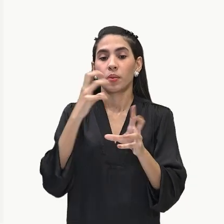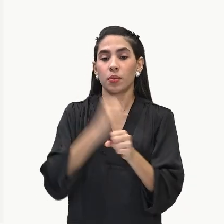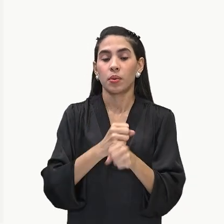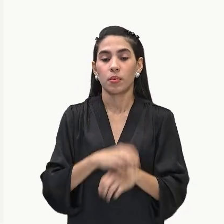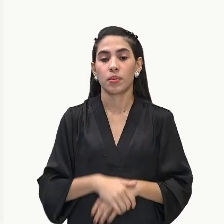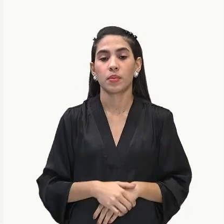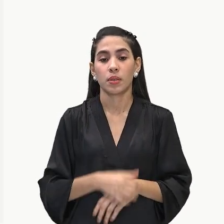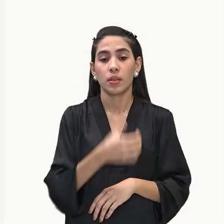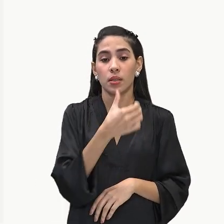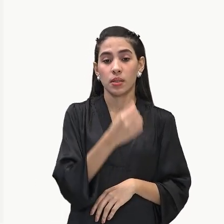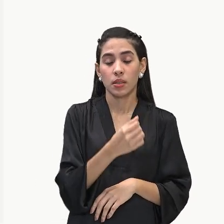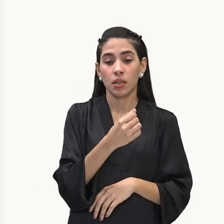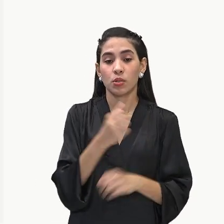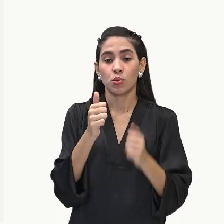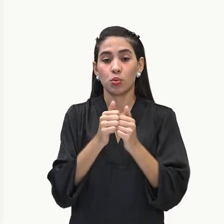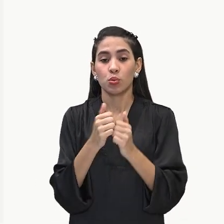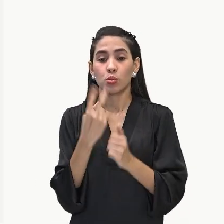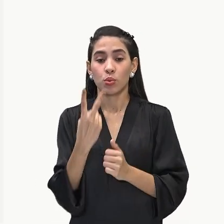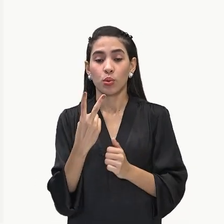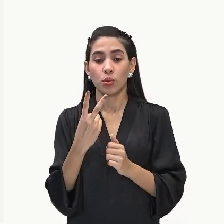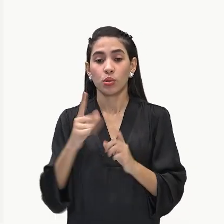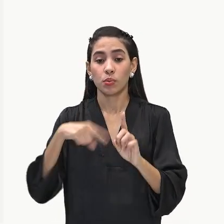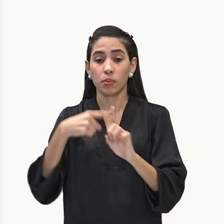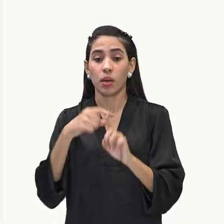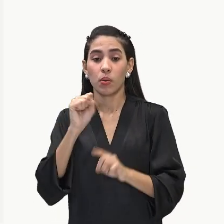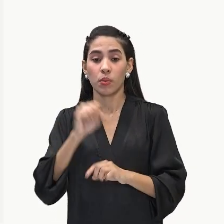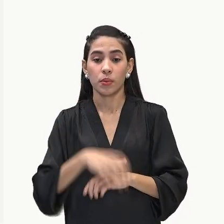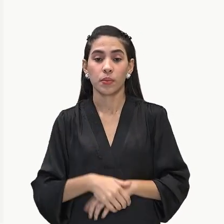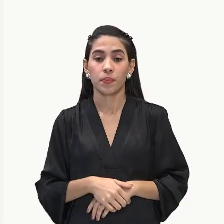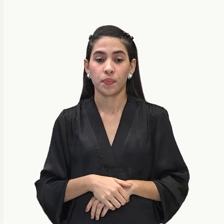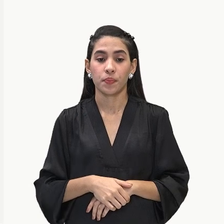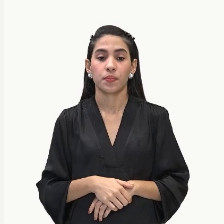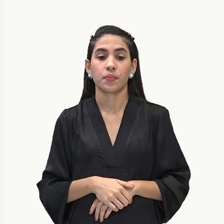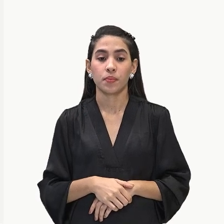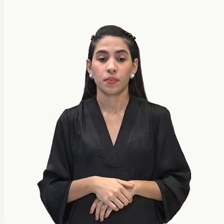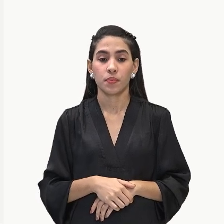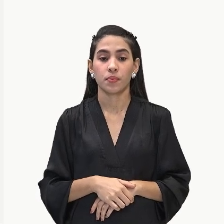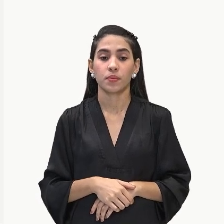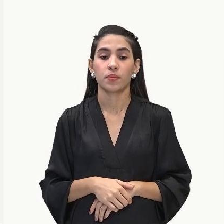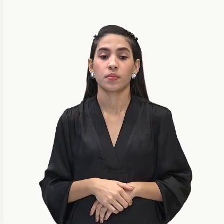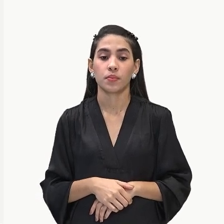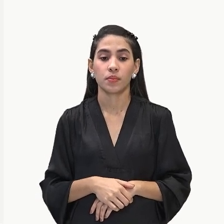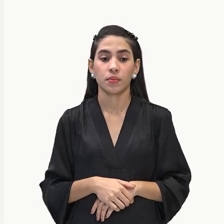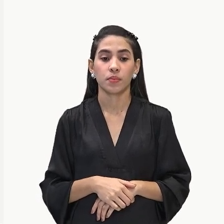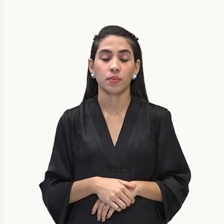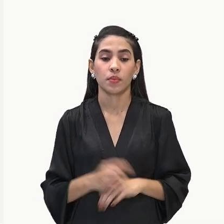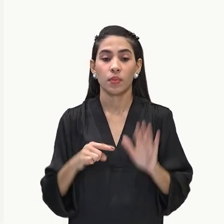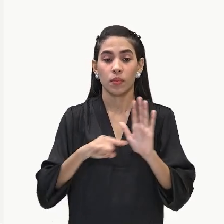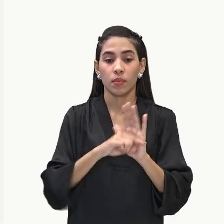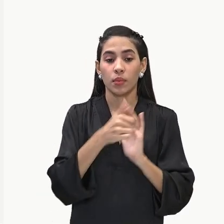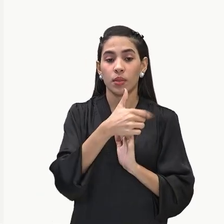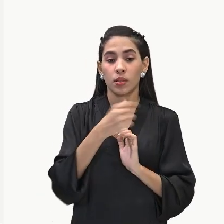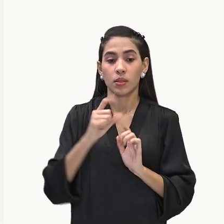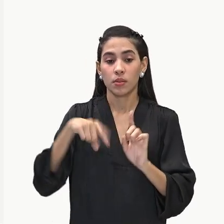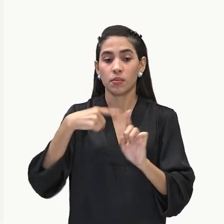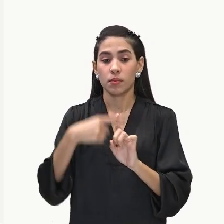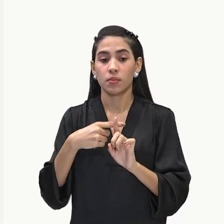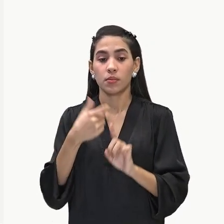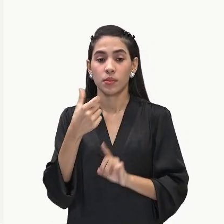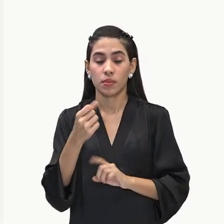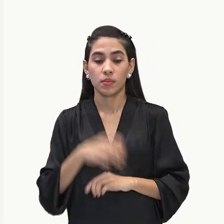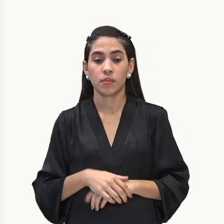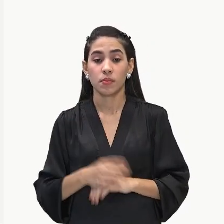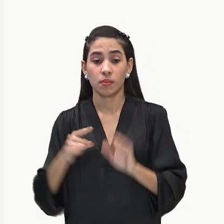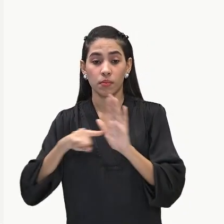com 2, 8. Menos 8y igual a menos 16 mais 6,